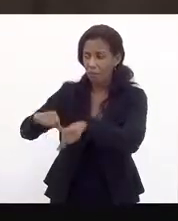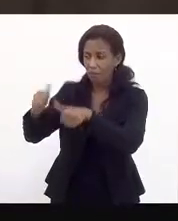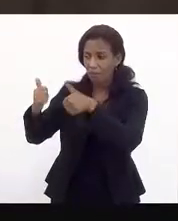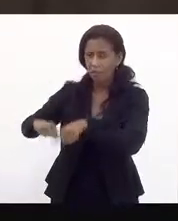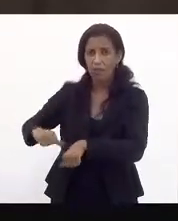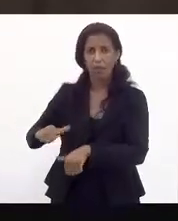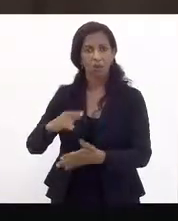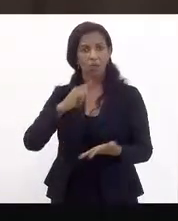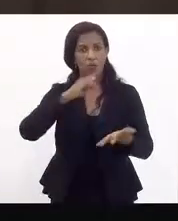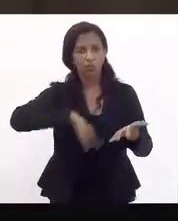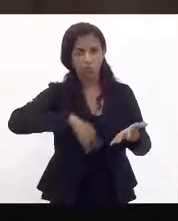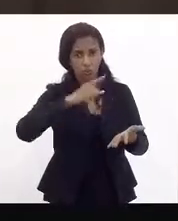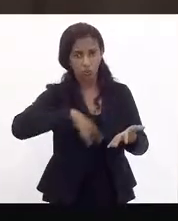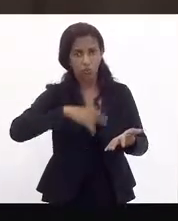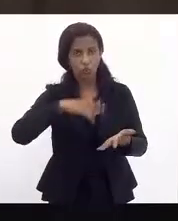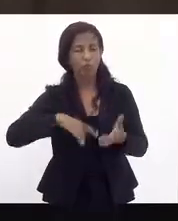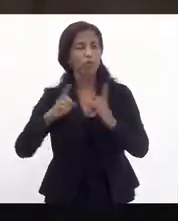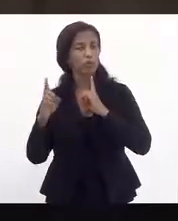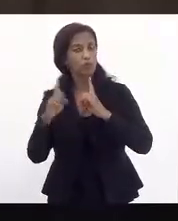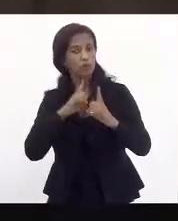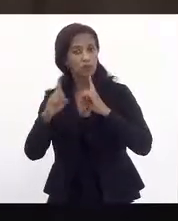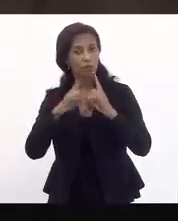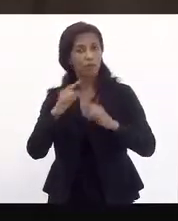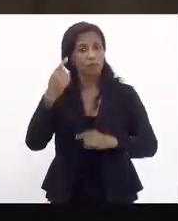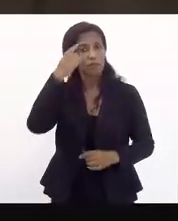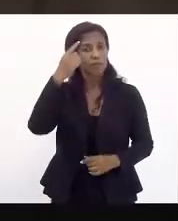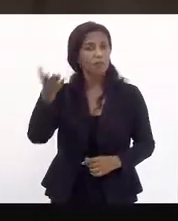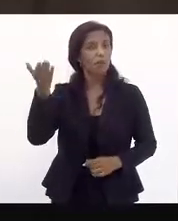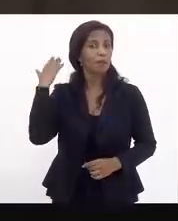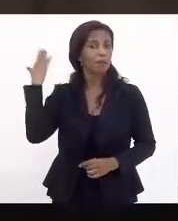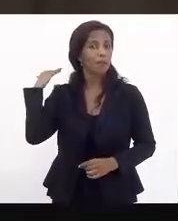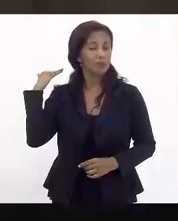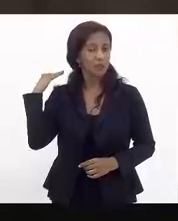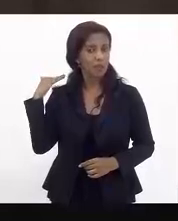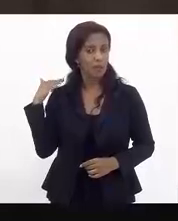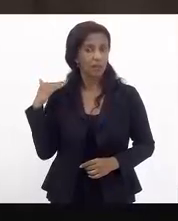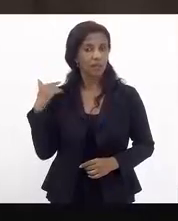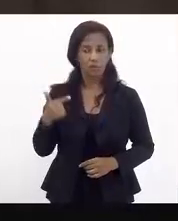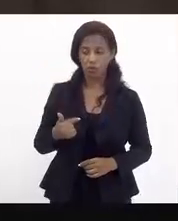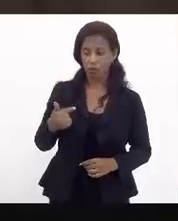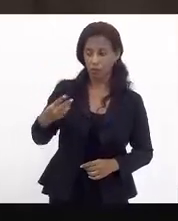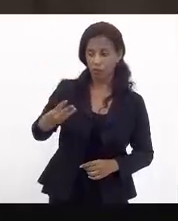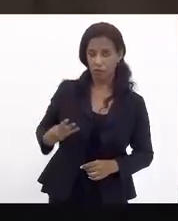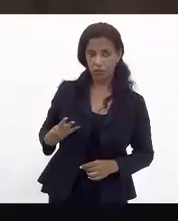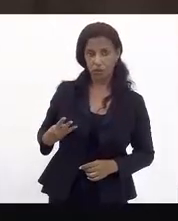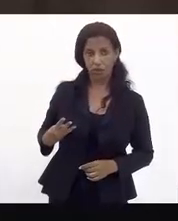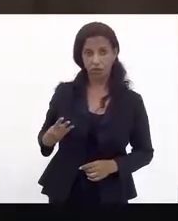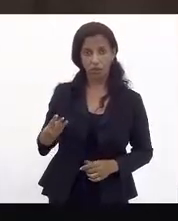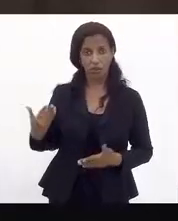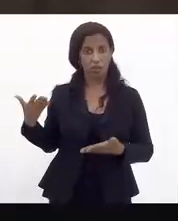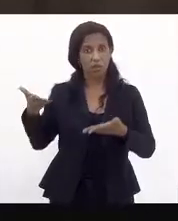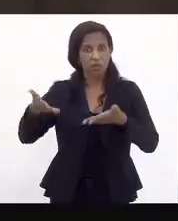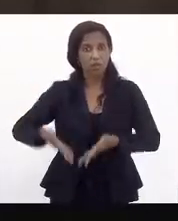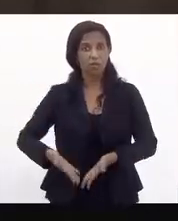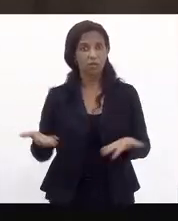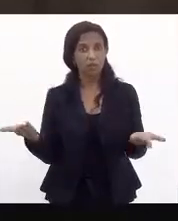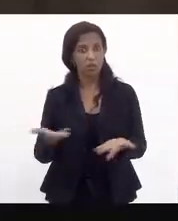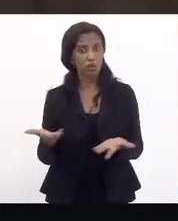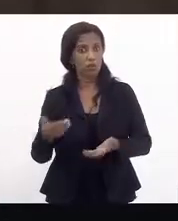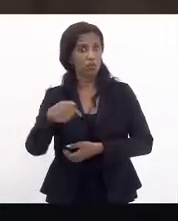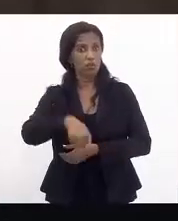os documentos que foram até debatido na semana passada estão chegando a audiência para dia 23 estão chegando hoje